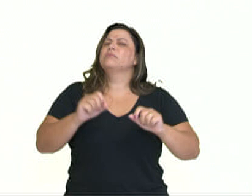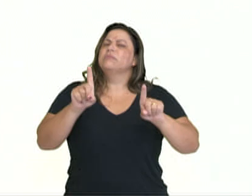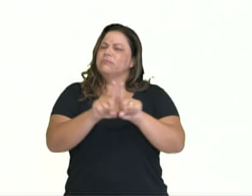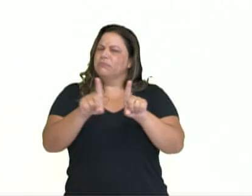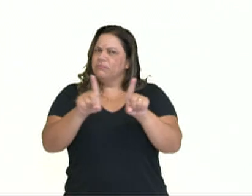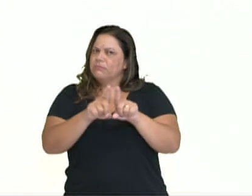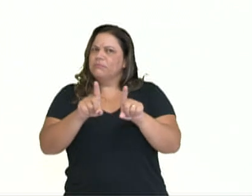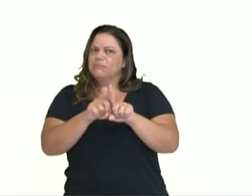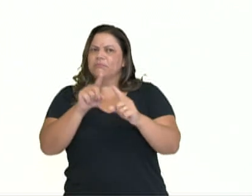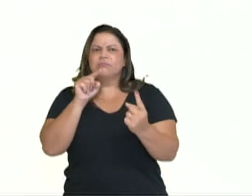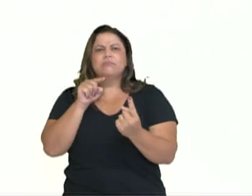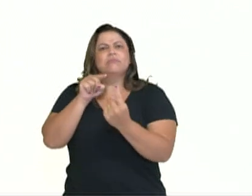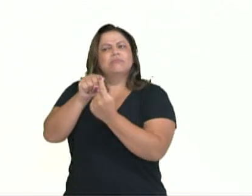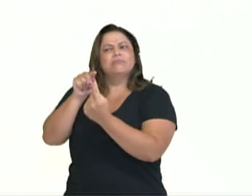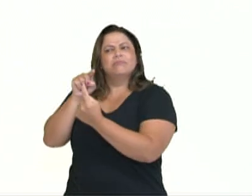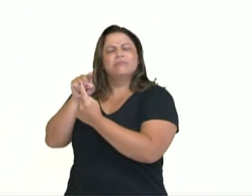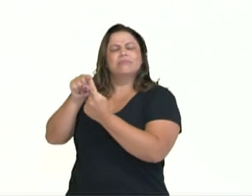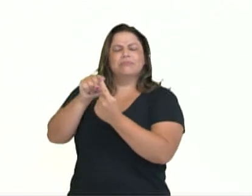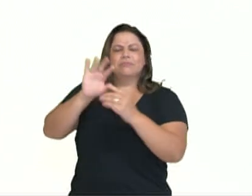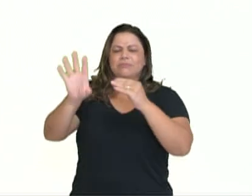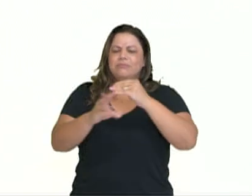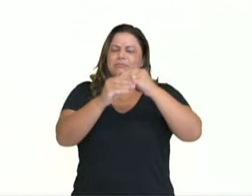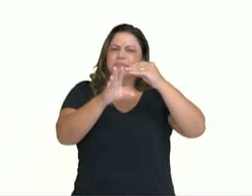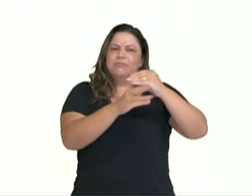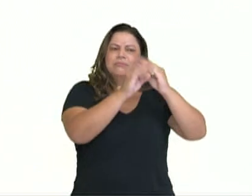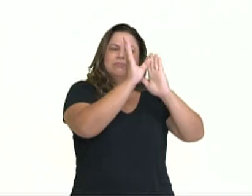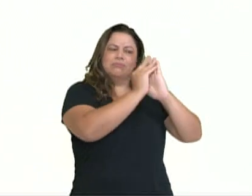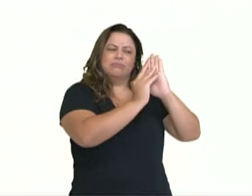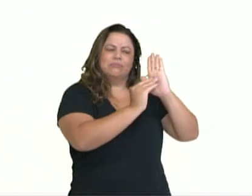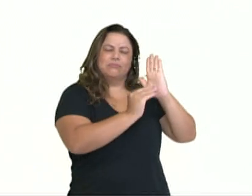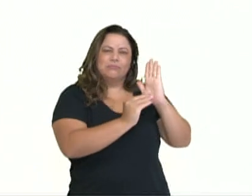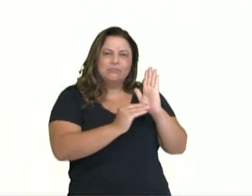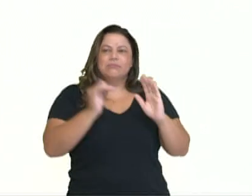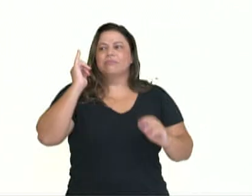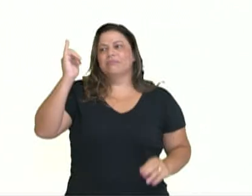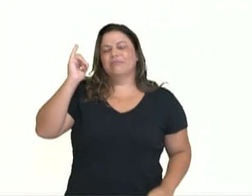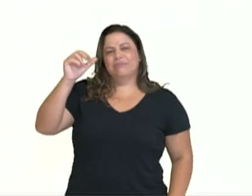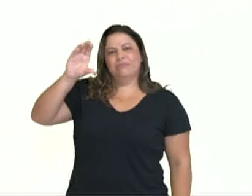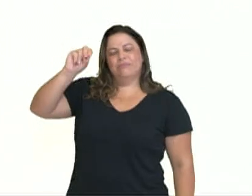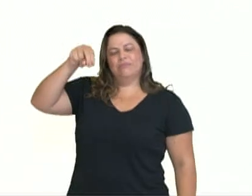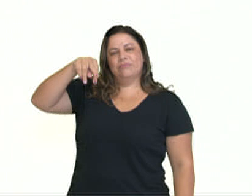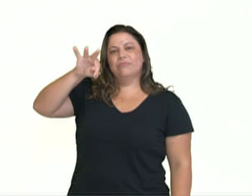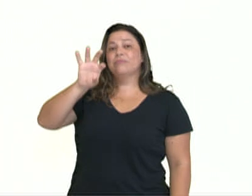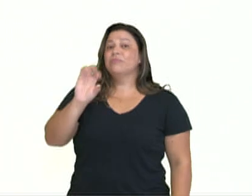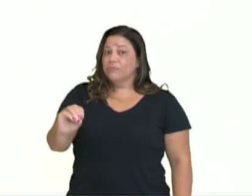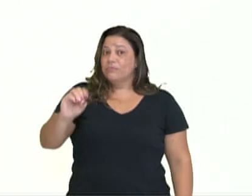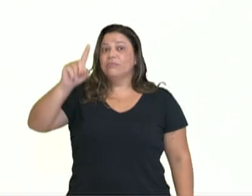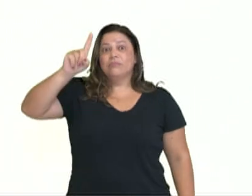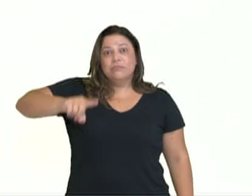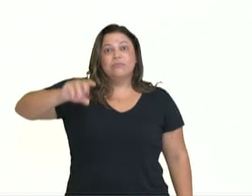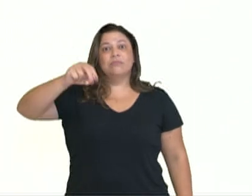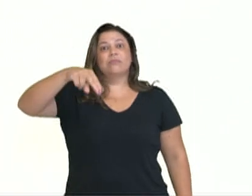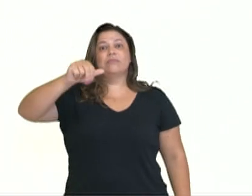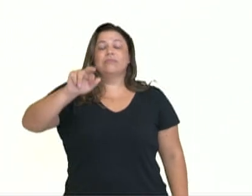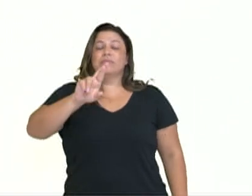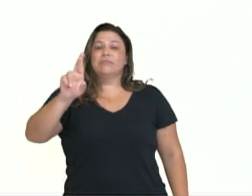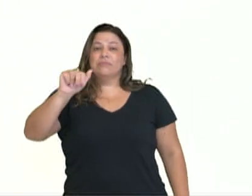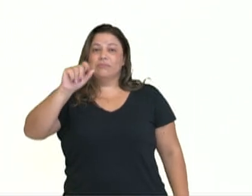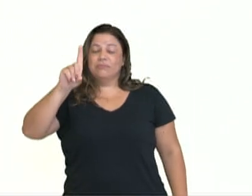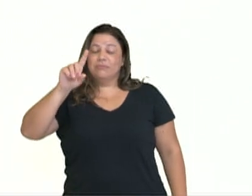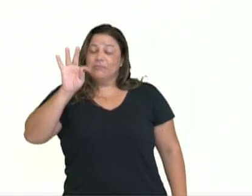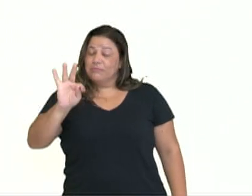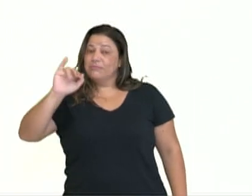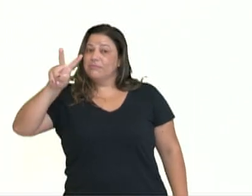identificar os elementos que constroem a narrativa. Lembrando que conto é uma narrativa curta, tem